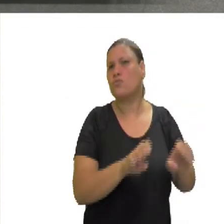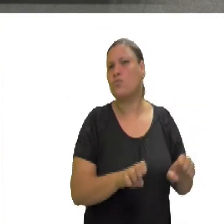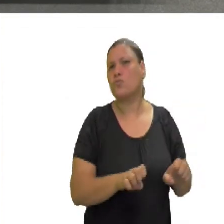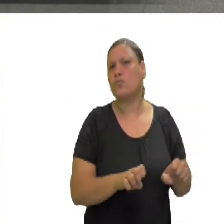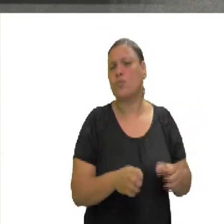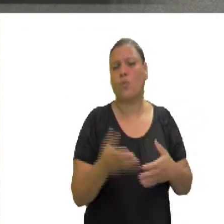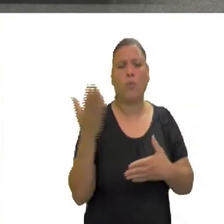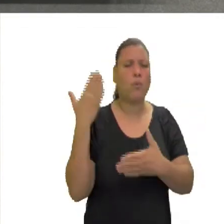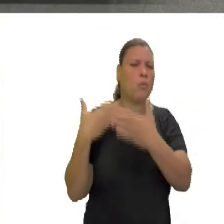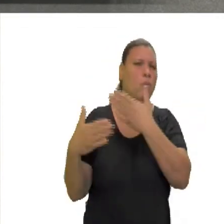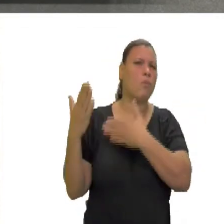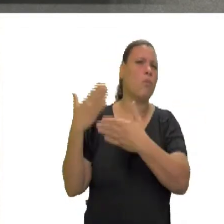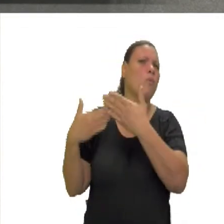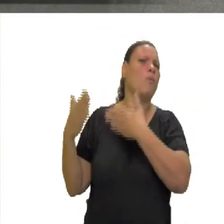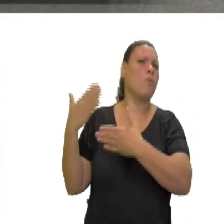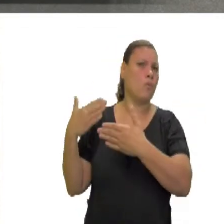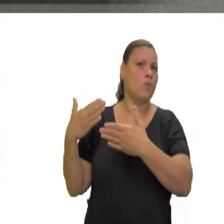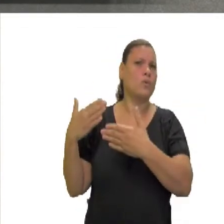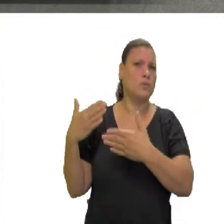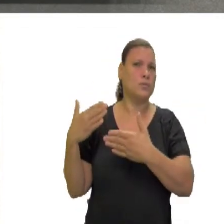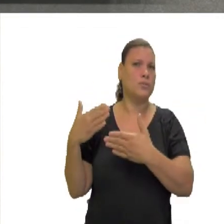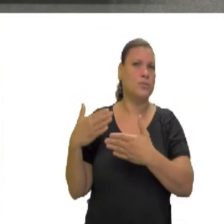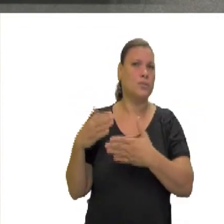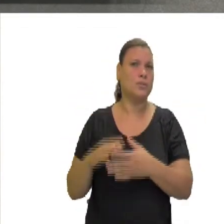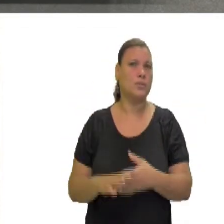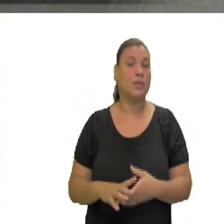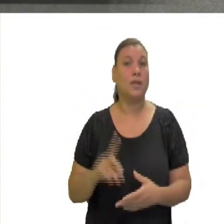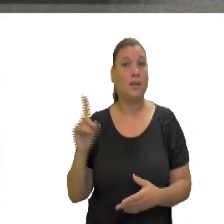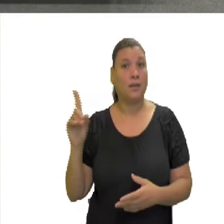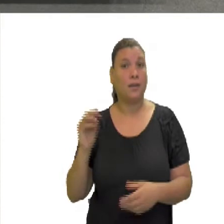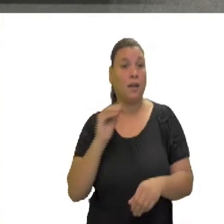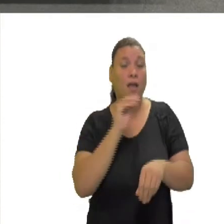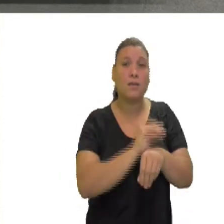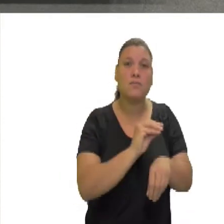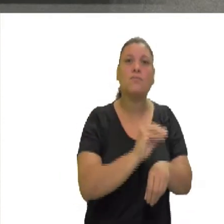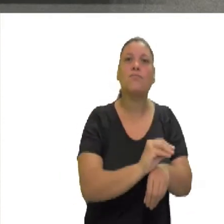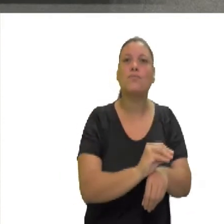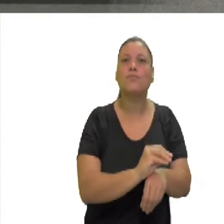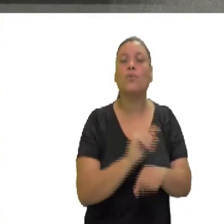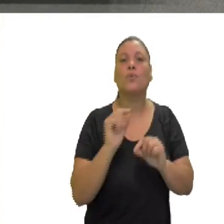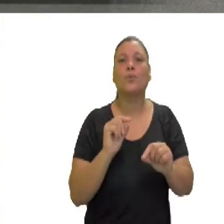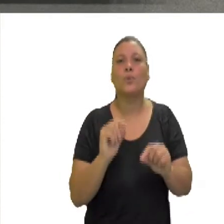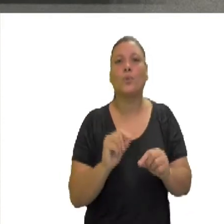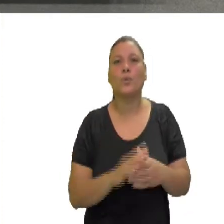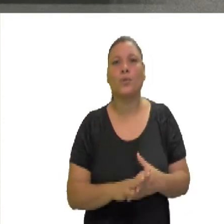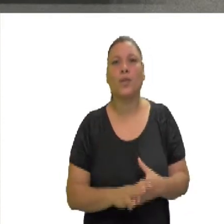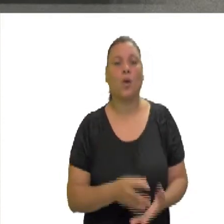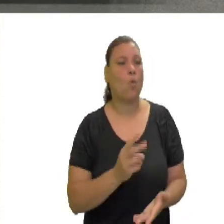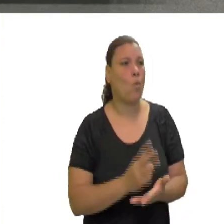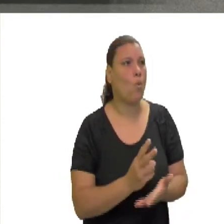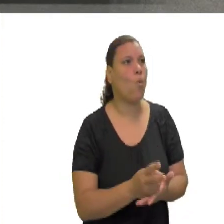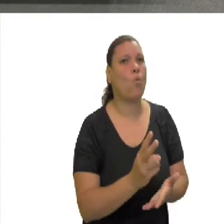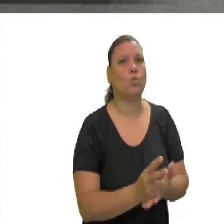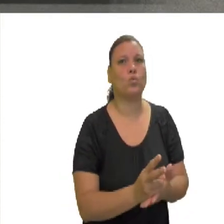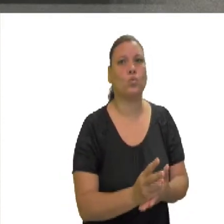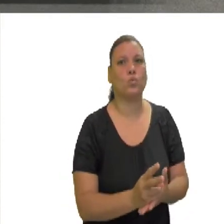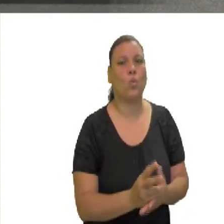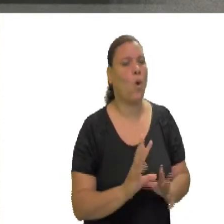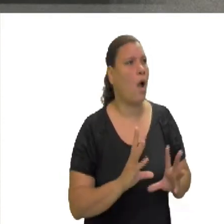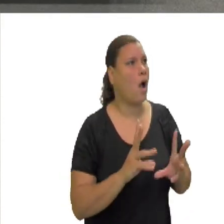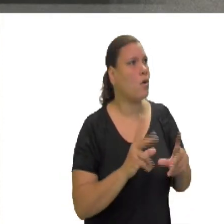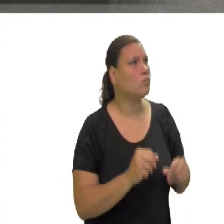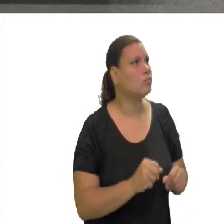essa história, viu? A gente chega lá, o interior das casas é um pouco diferente da parte externa, que é